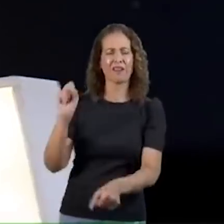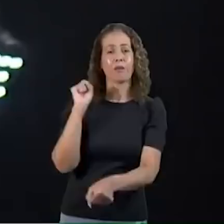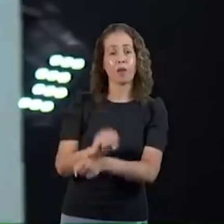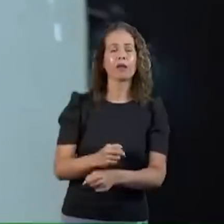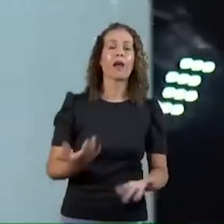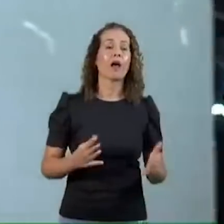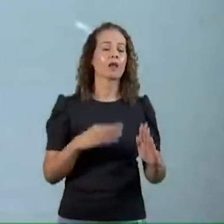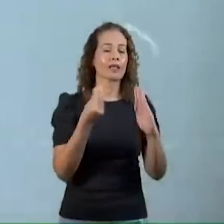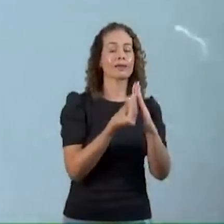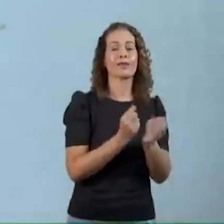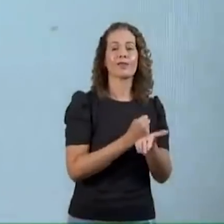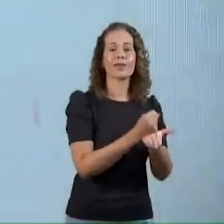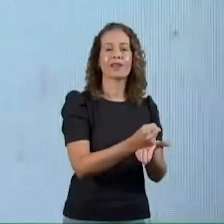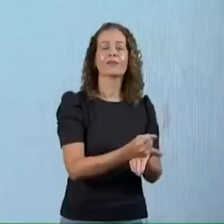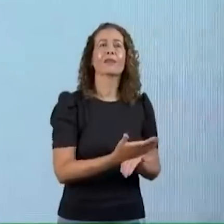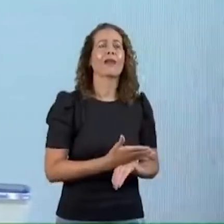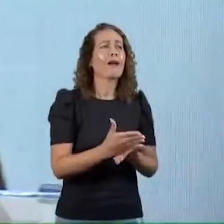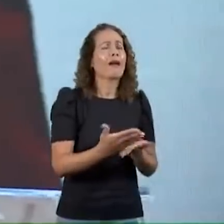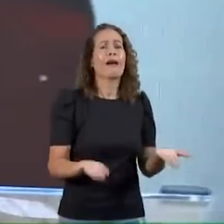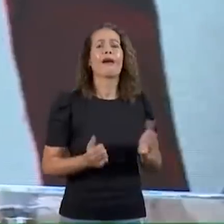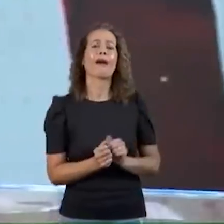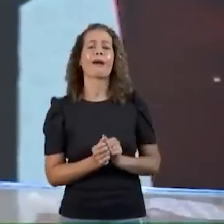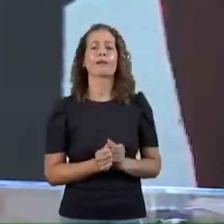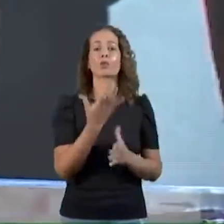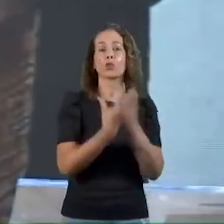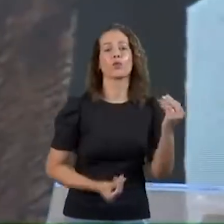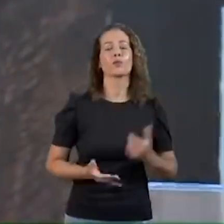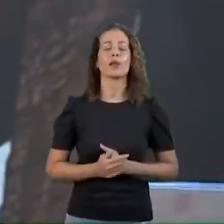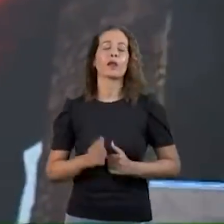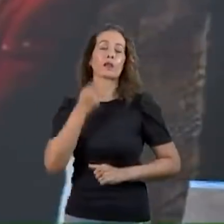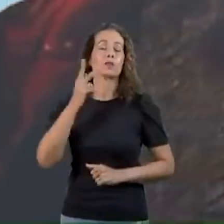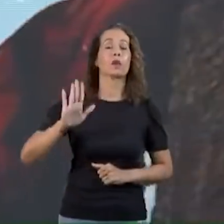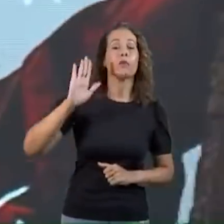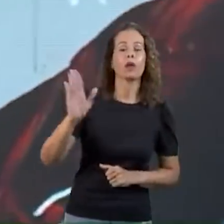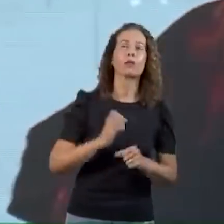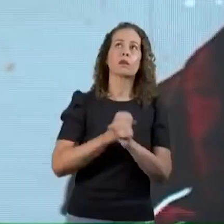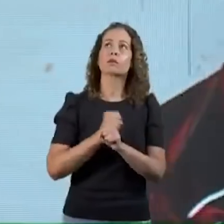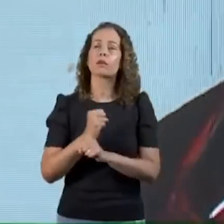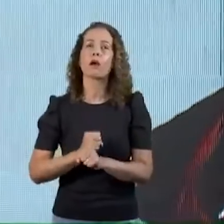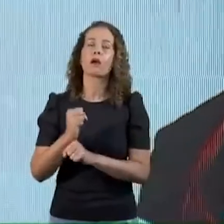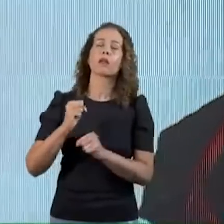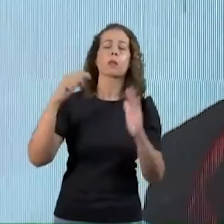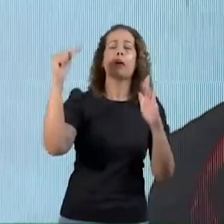da igreja. Vai duas vezes, aí some. Eu prometo que esse ano, e não cumpre